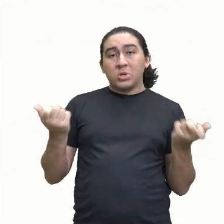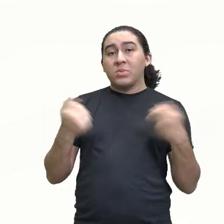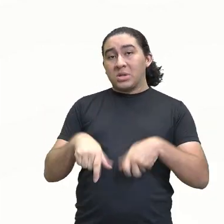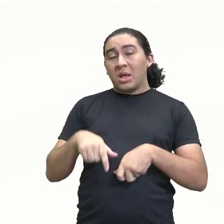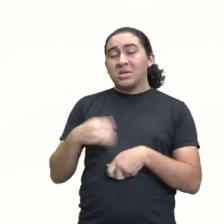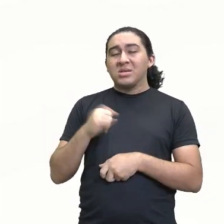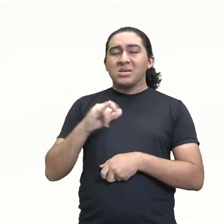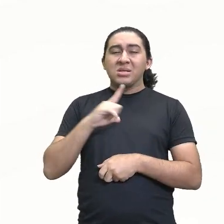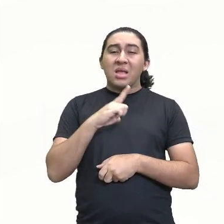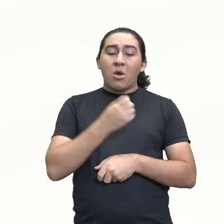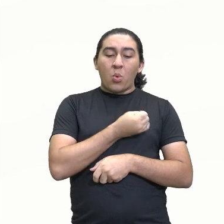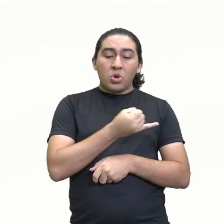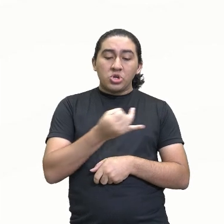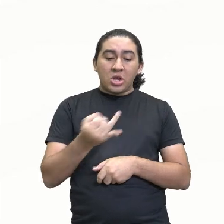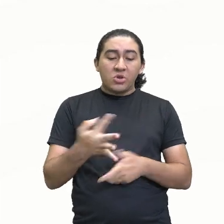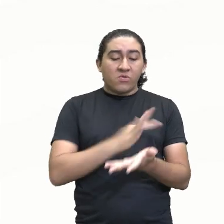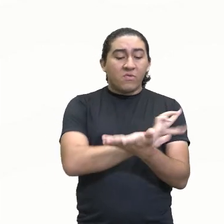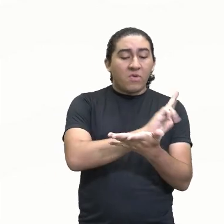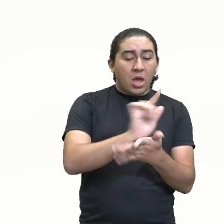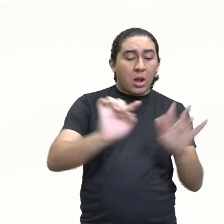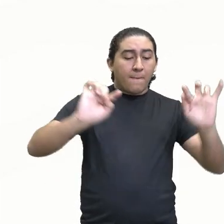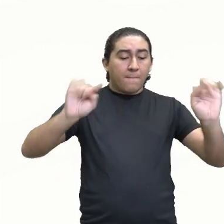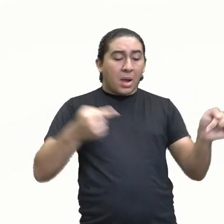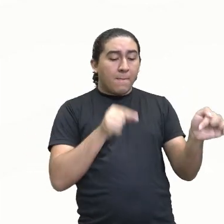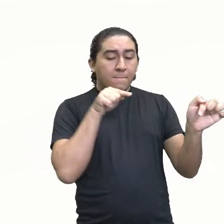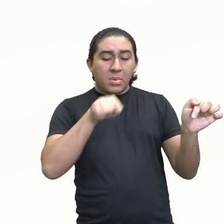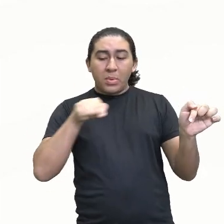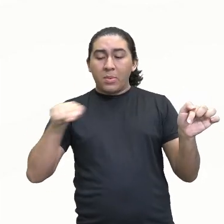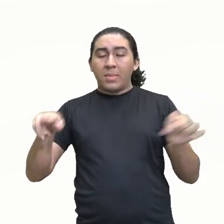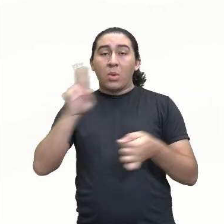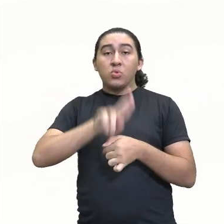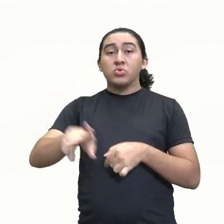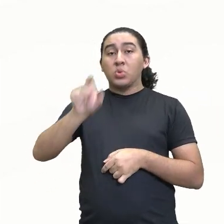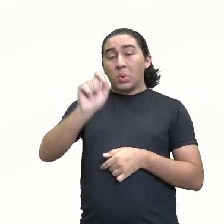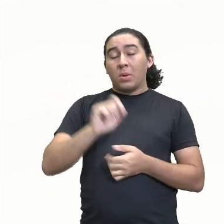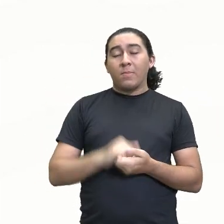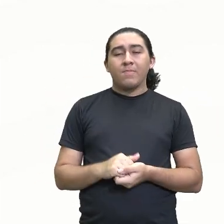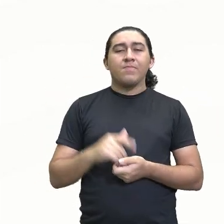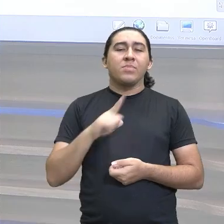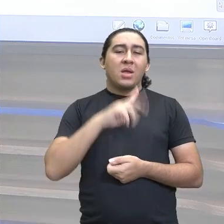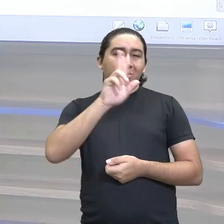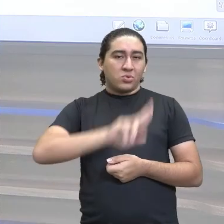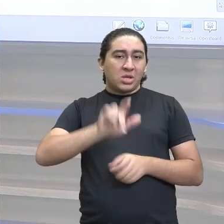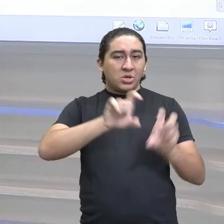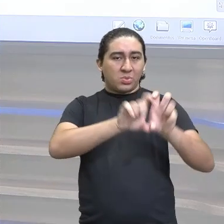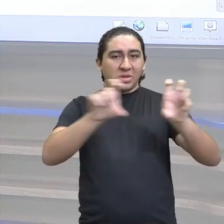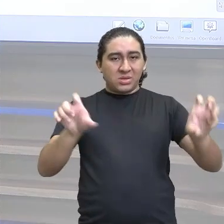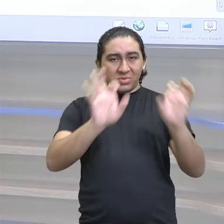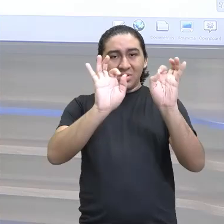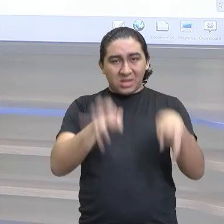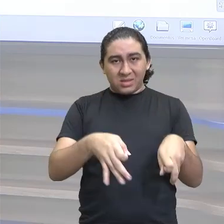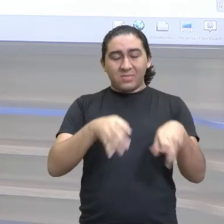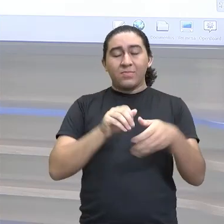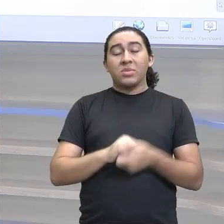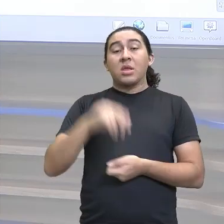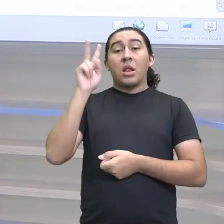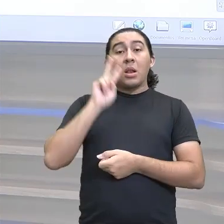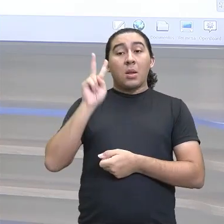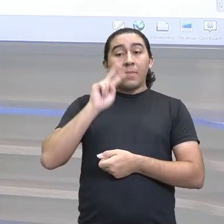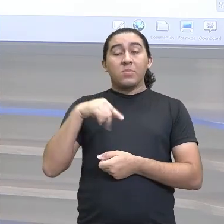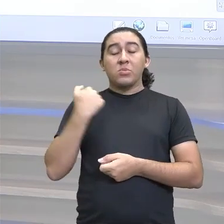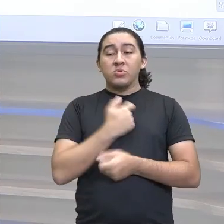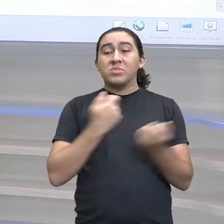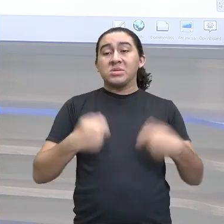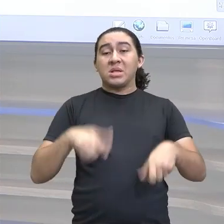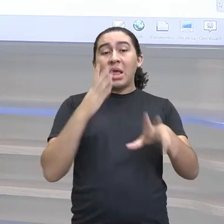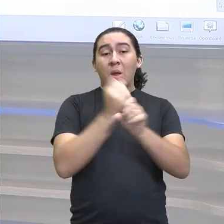quando forem muitos termos, então você vai utilizar aí o quê? Você vai utilizar essa expressão. Então, lembrando que a gente